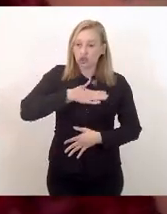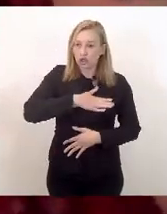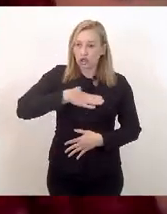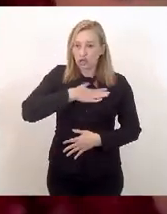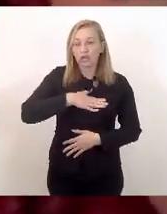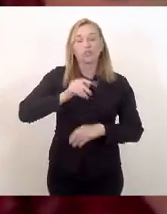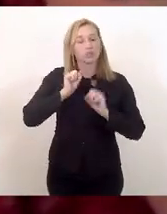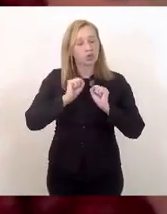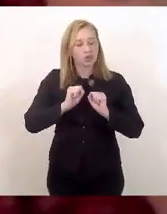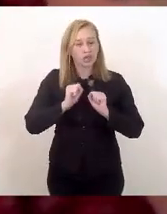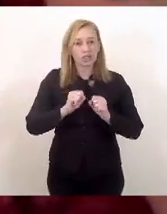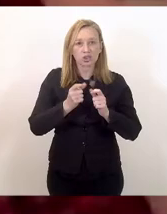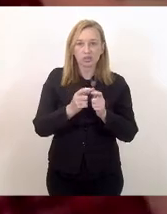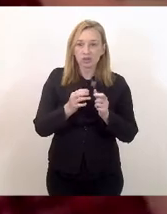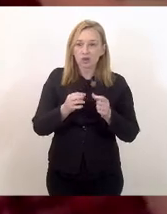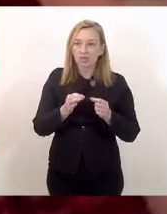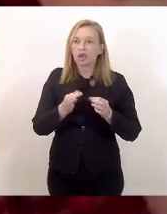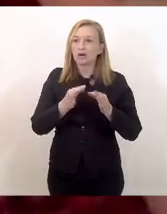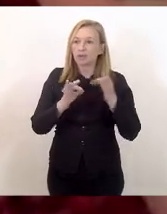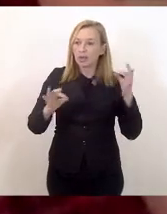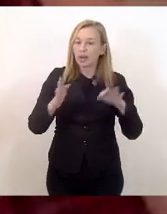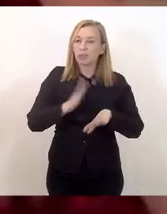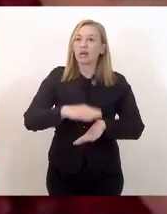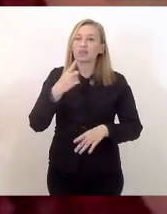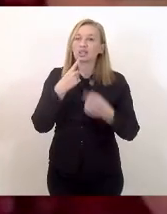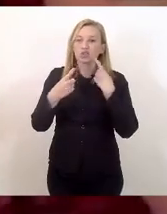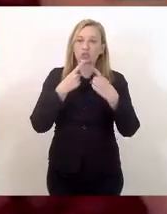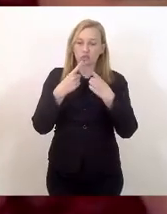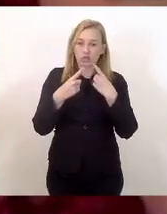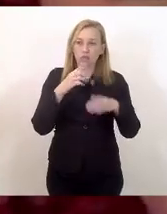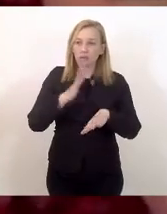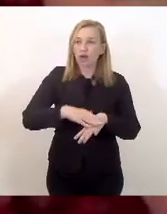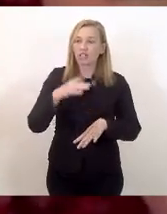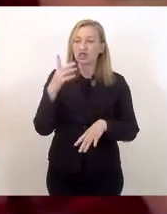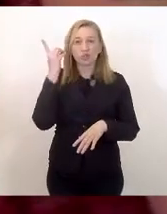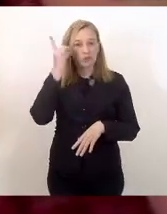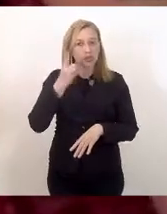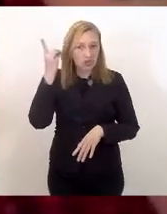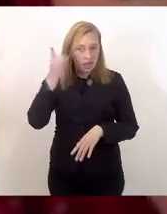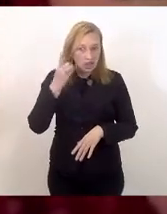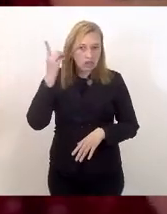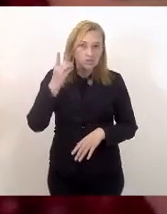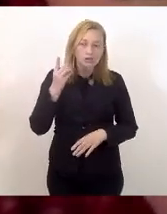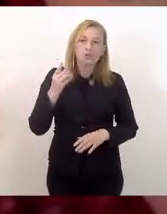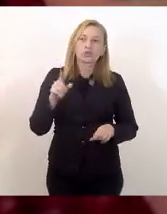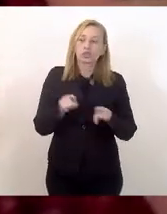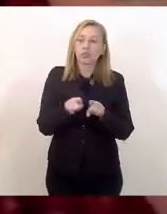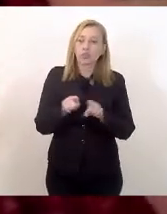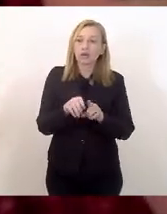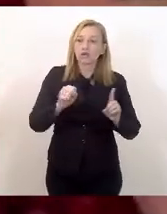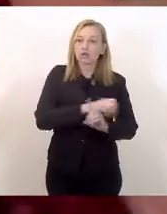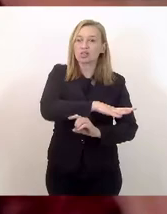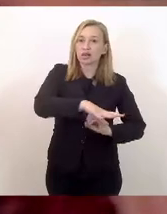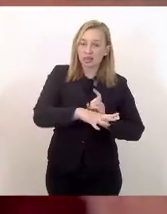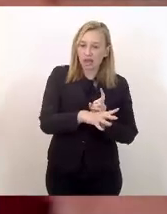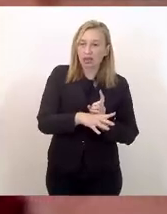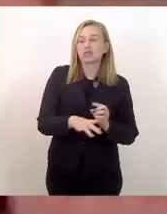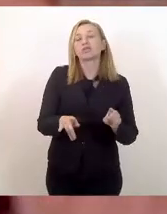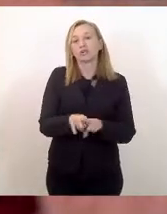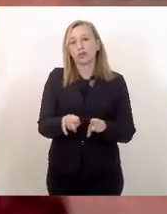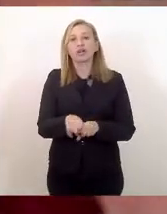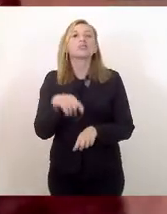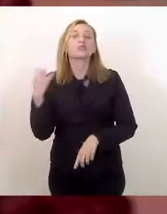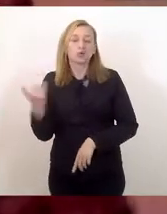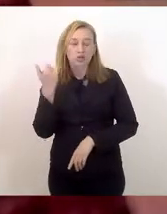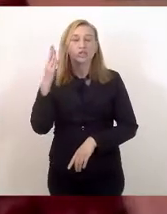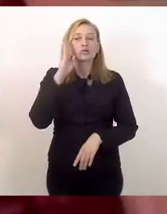gente pudesse ampliar essa discussão para o máximo de deputados e deputadas e com a sociedade civil também. Eu acho fundamental